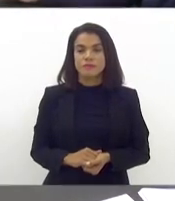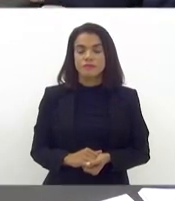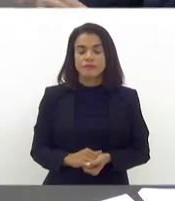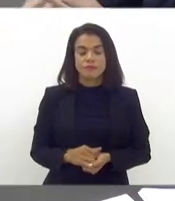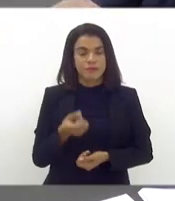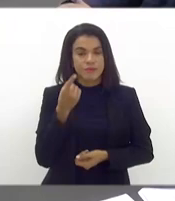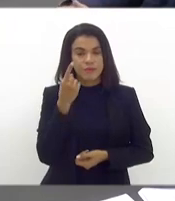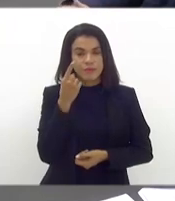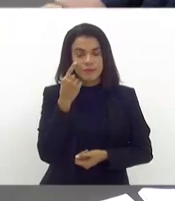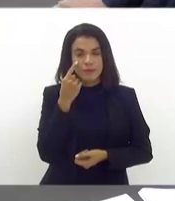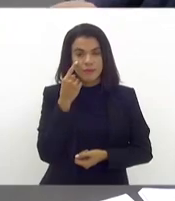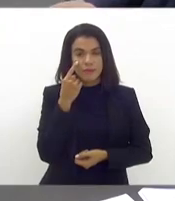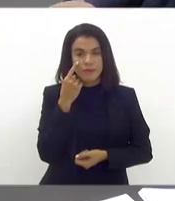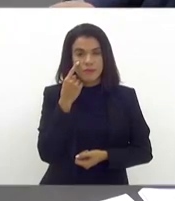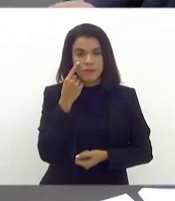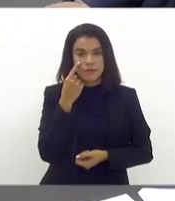Olha só.